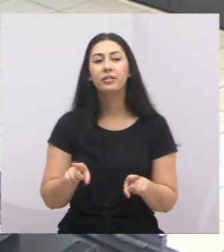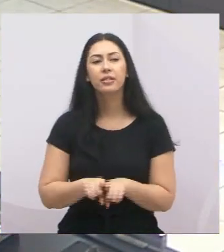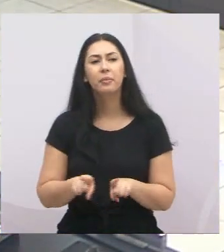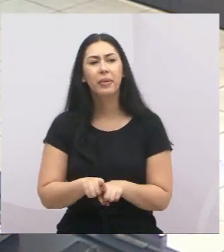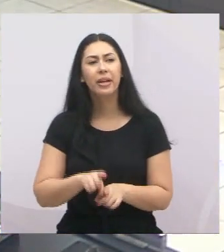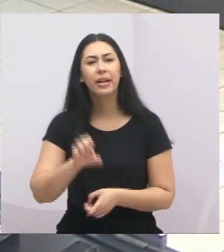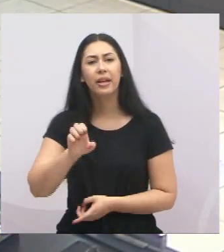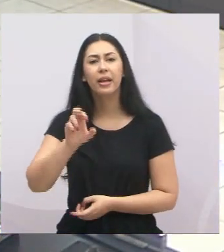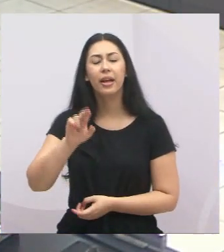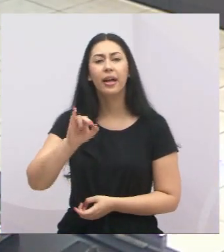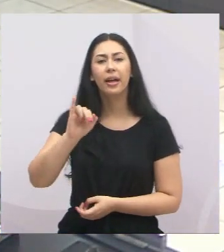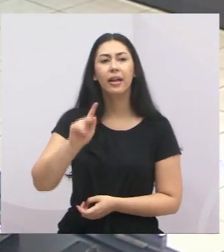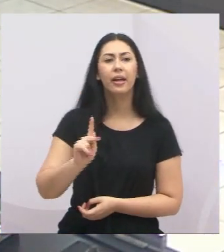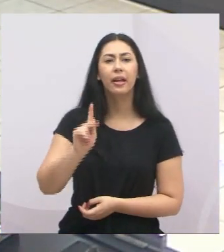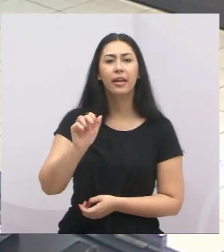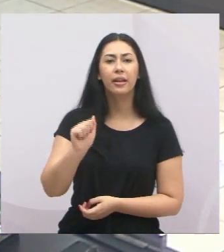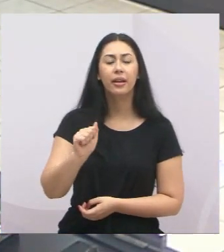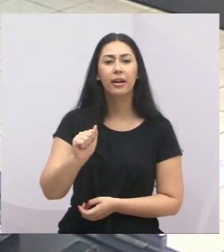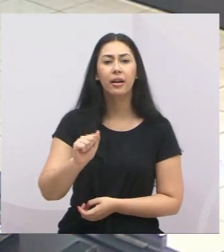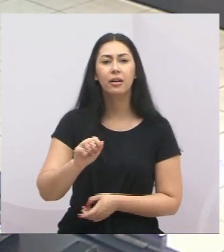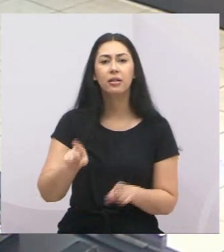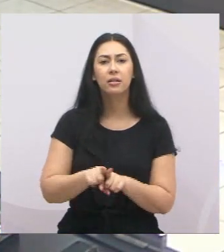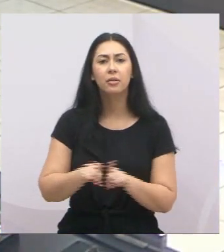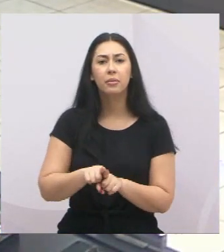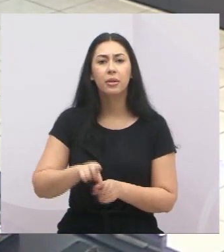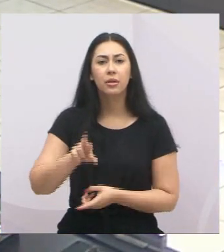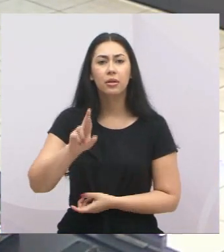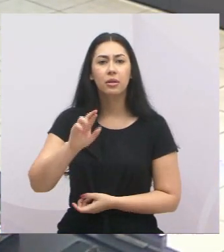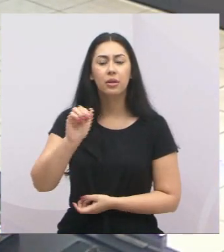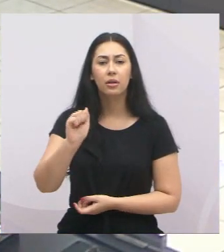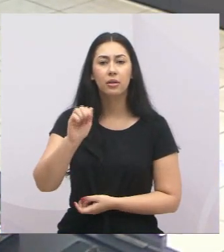o Dario Burgo, já foi vereador dessa casa.